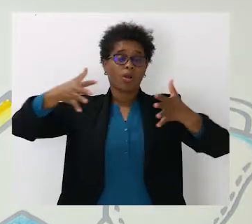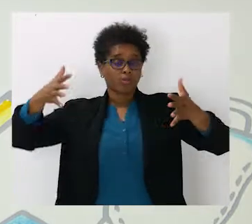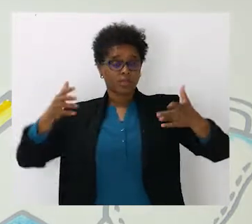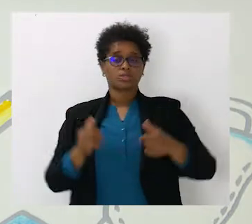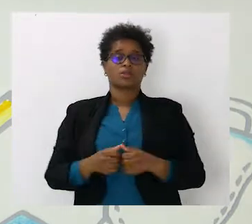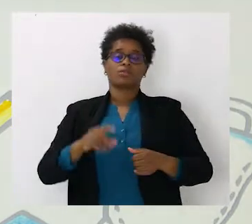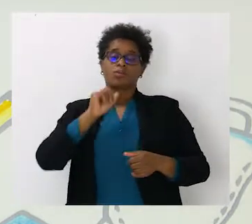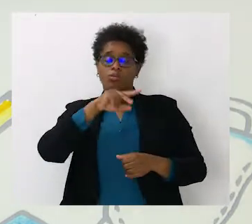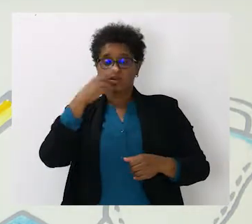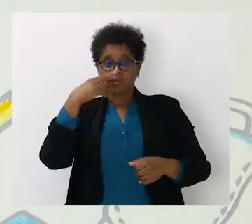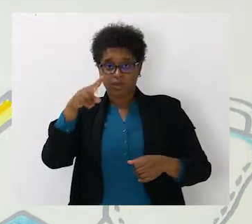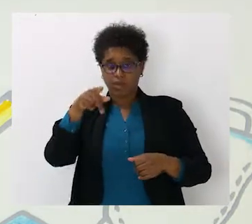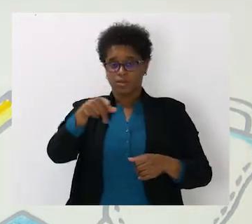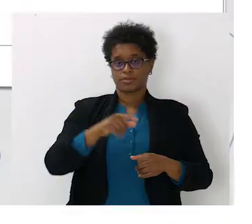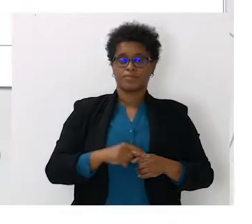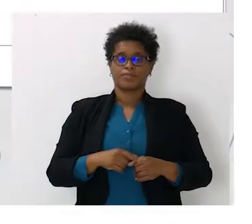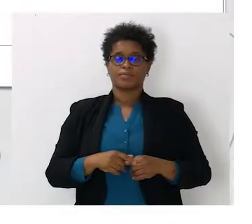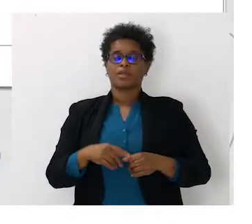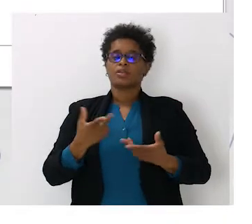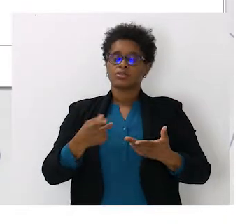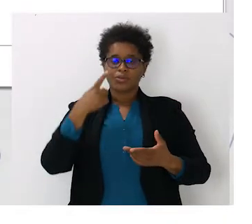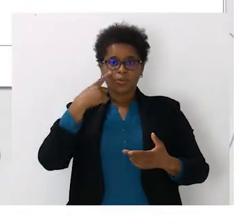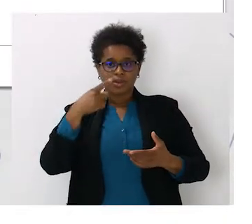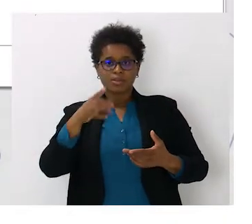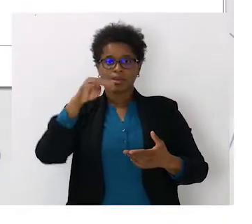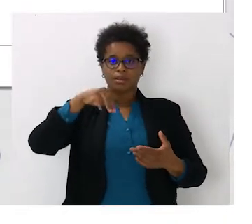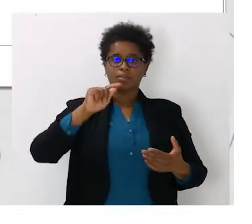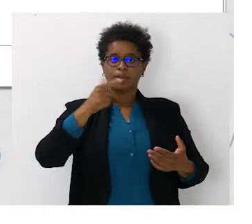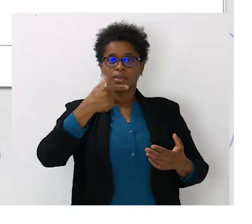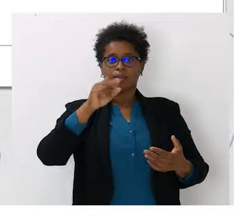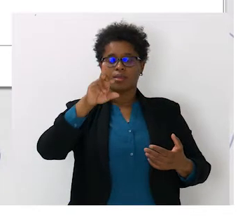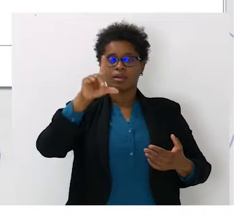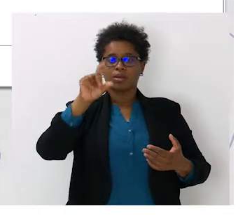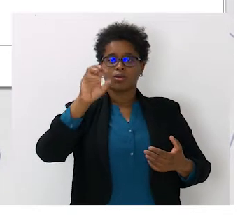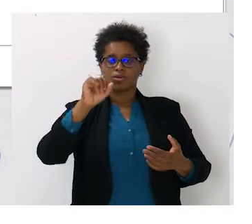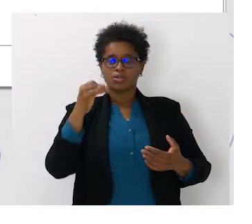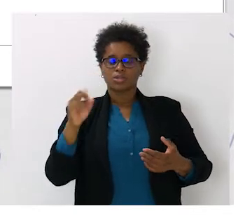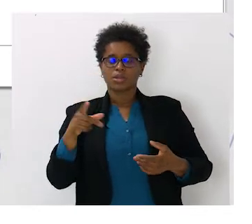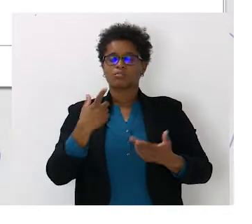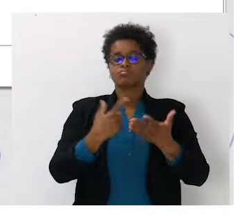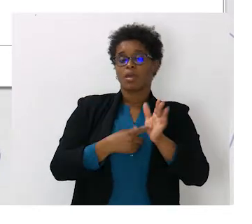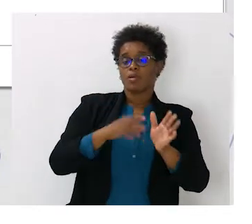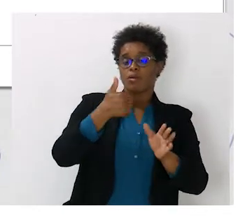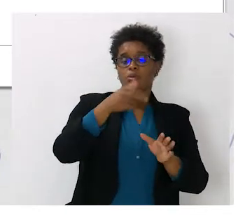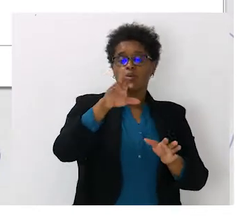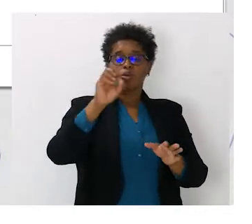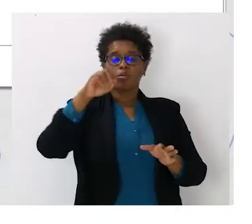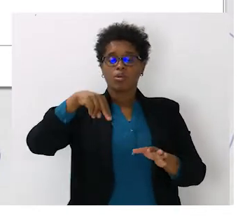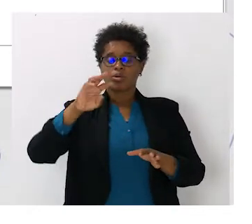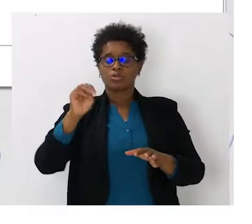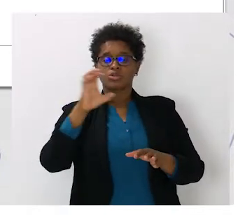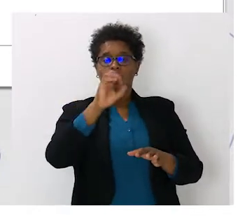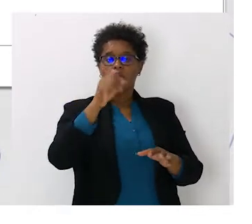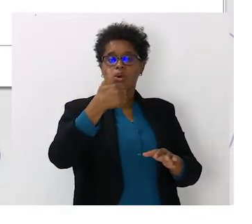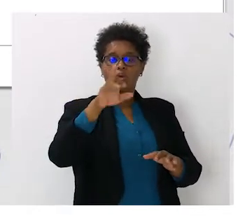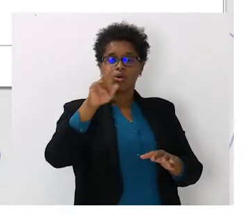crescem. Como podemos ver ali, a descoberta da metalurgia, como o caso de bronze,